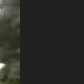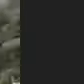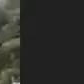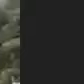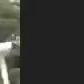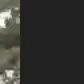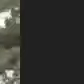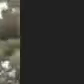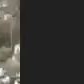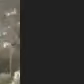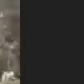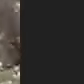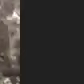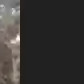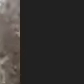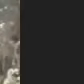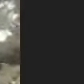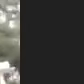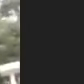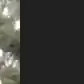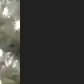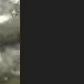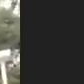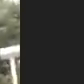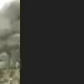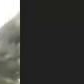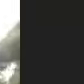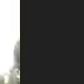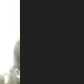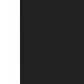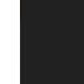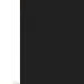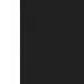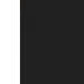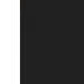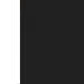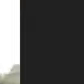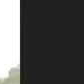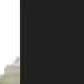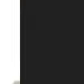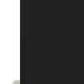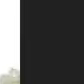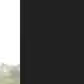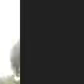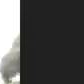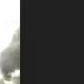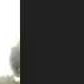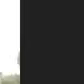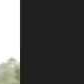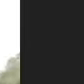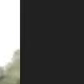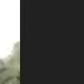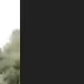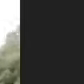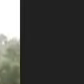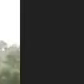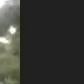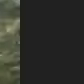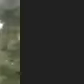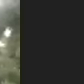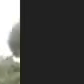óculos. Sim, mas é bem legal você mostrar para a gente. Agora está melhor, hein? Isso. Sabe por quê, André? Porque, assim, nós aqui